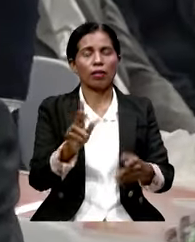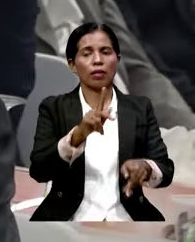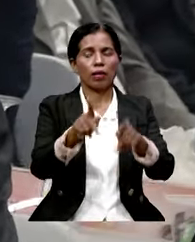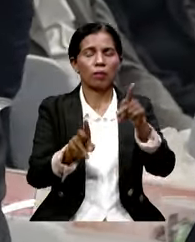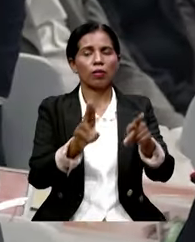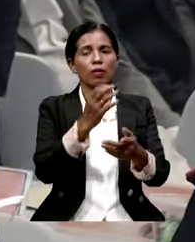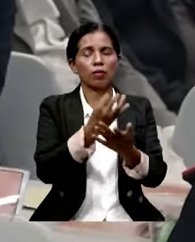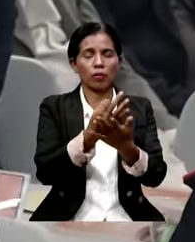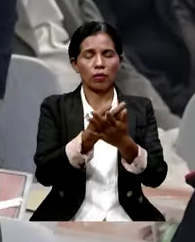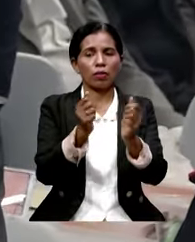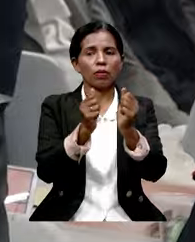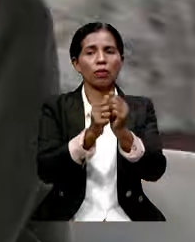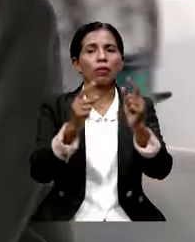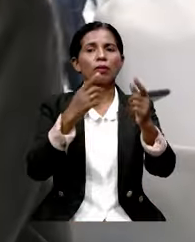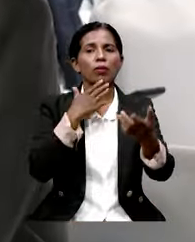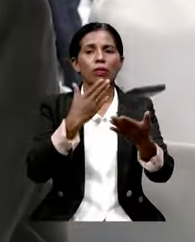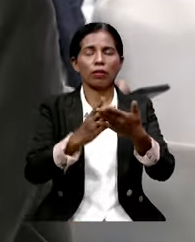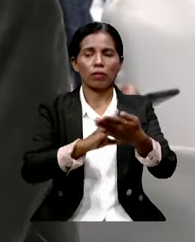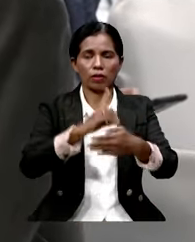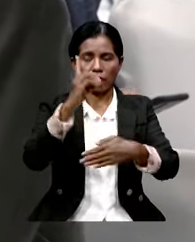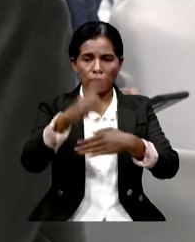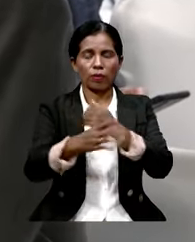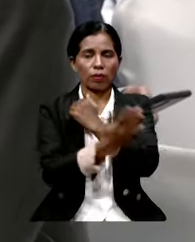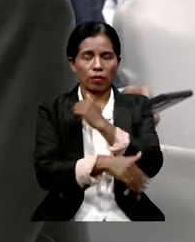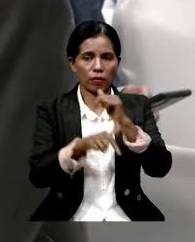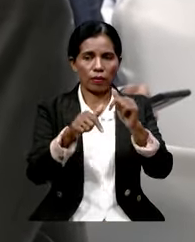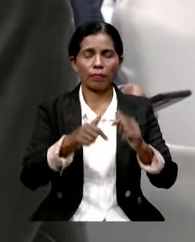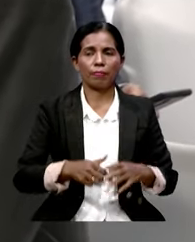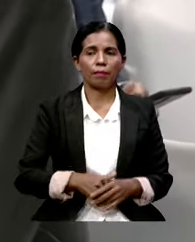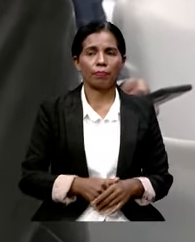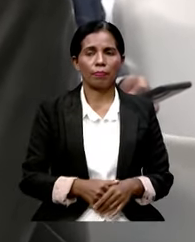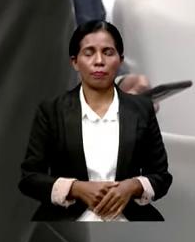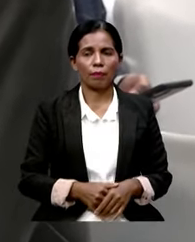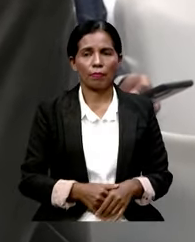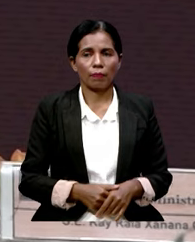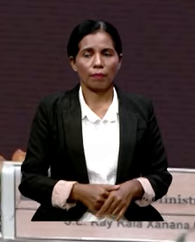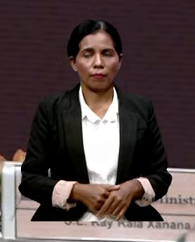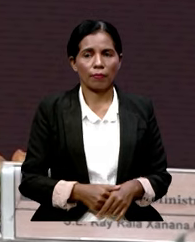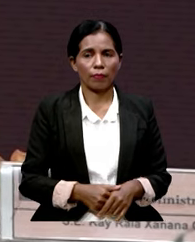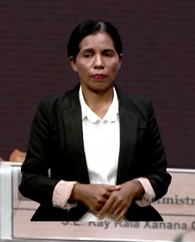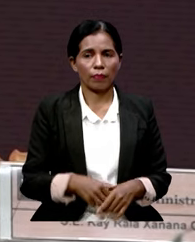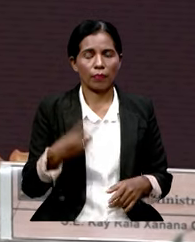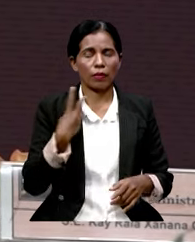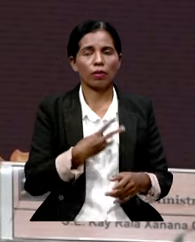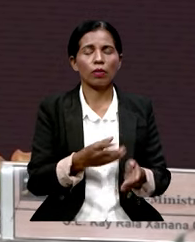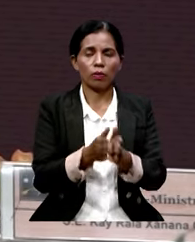san hodiak ba desenvolvimento railaran. Jornada ne sa rupa sa wile